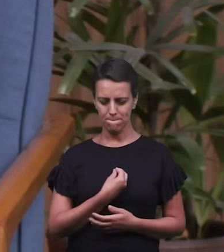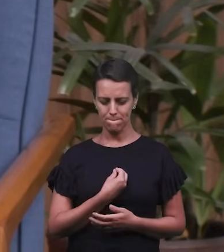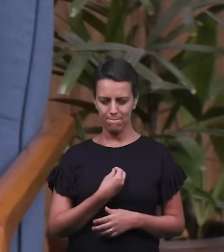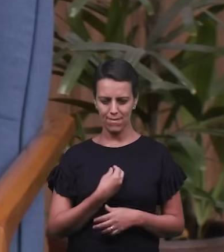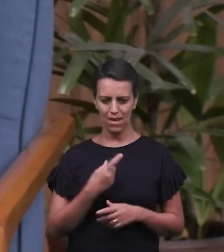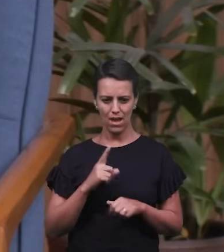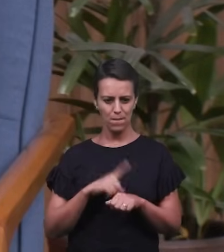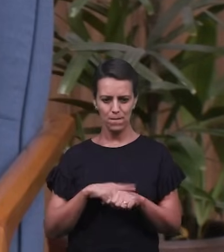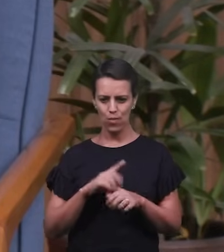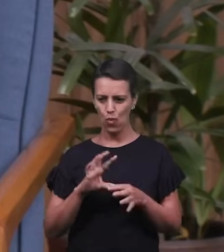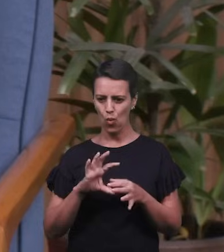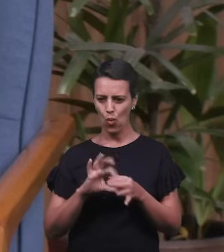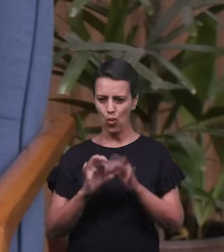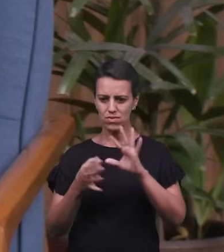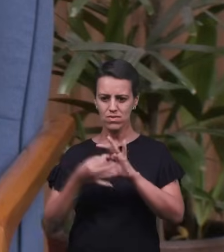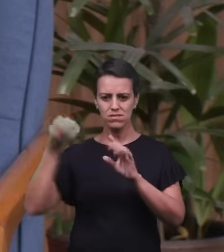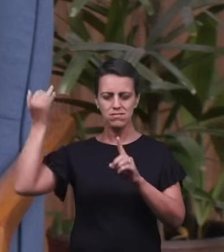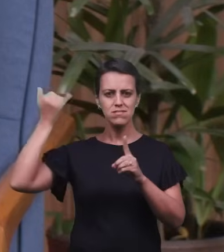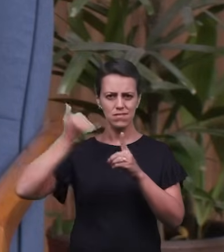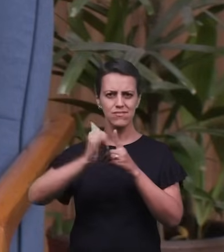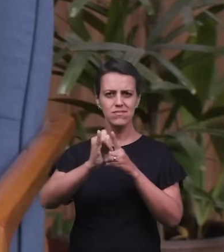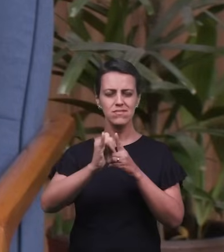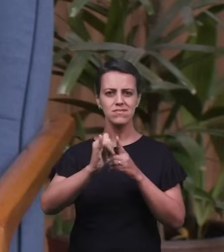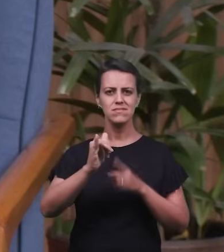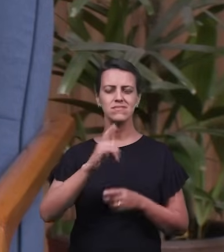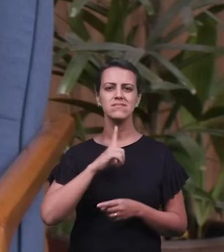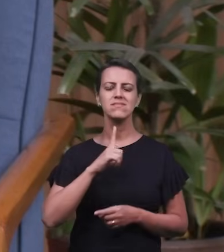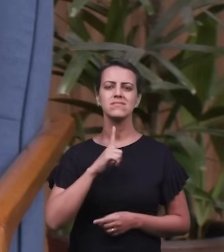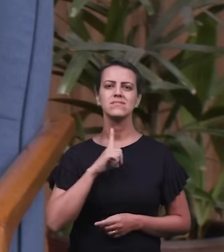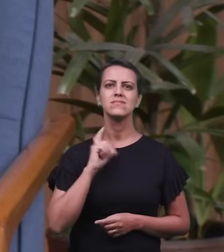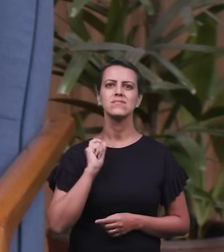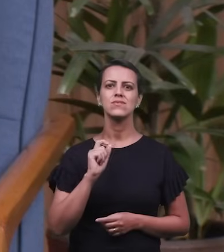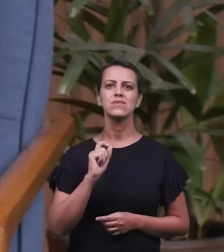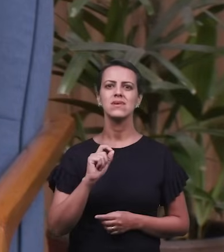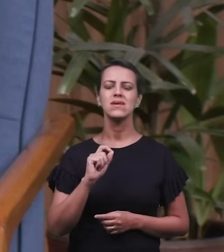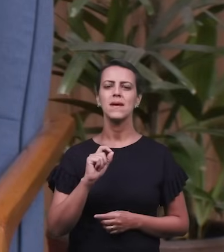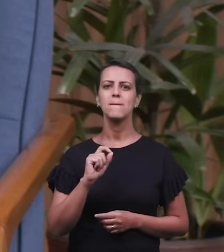profética, né, o momento profético que a igreja vive. Ao